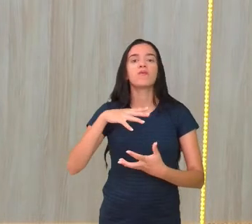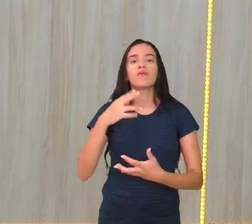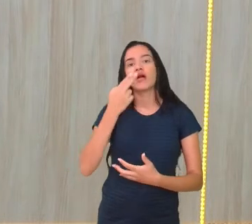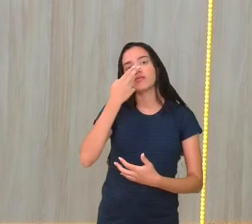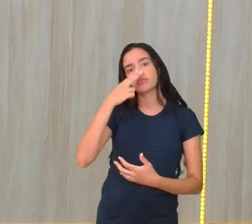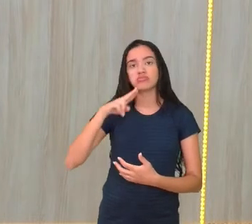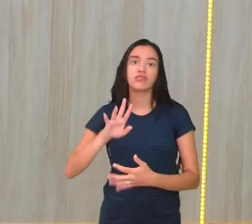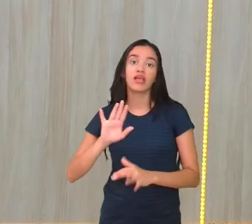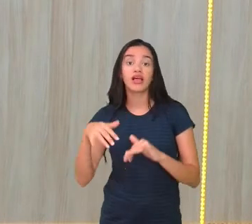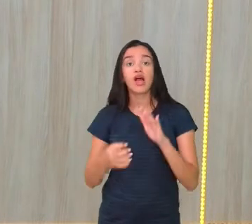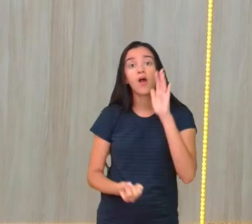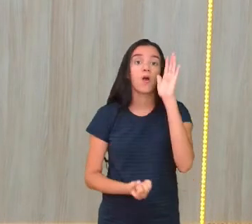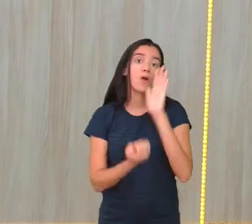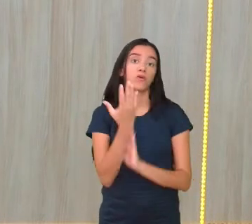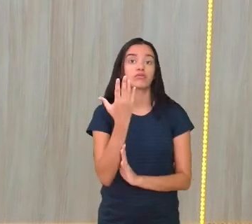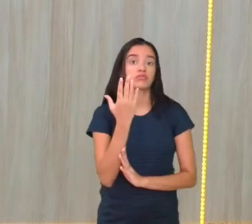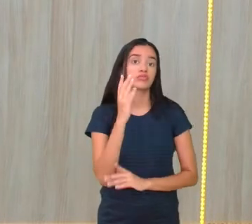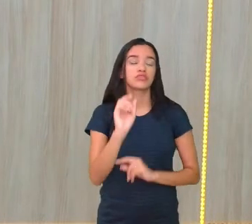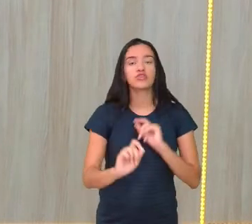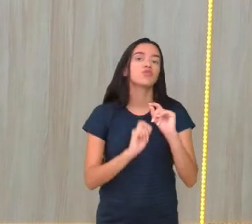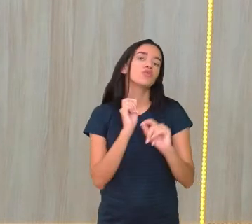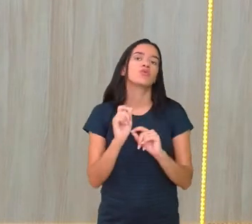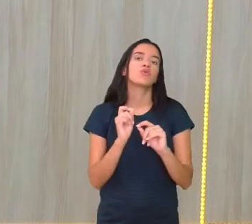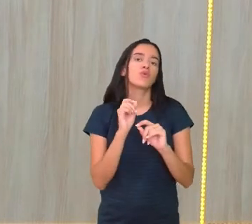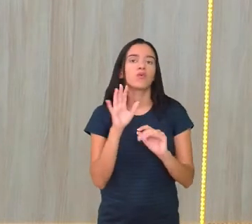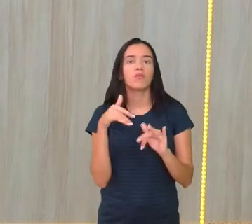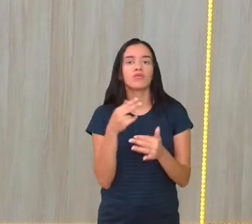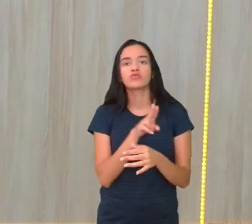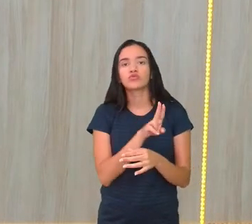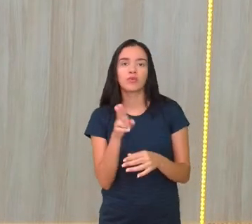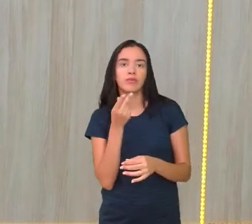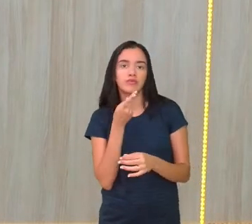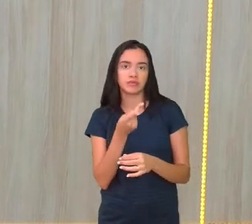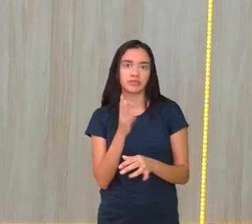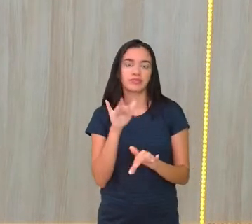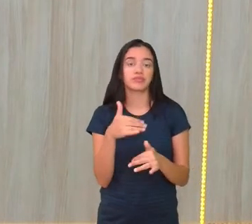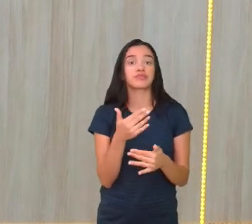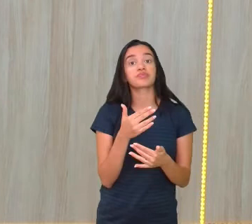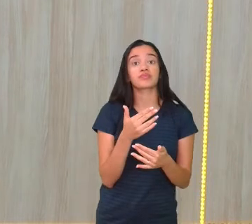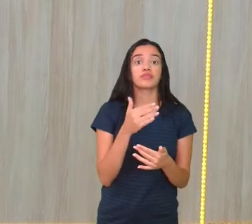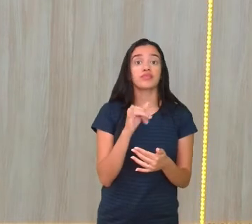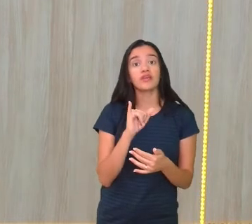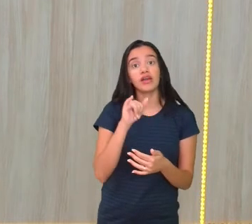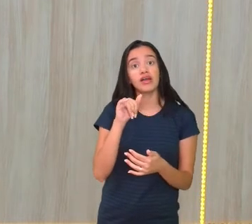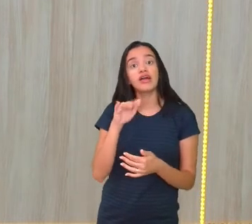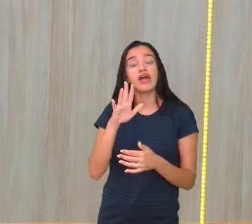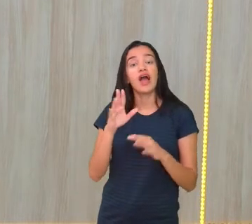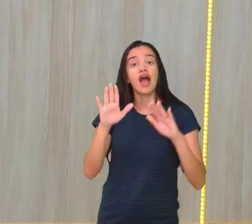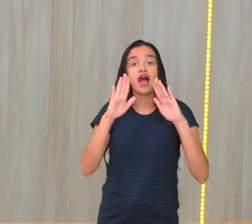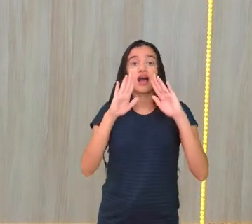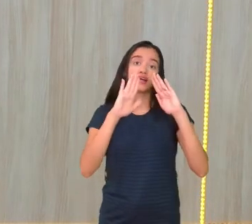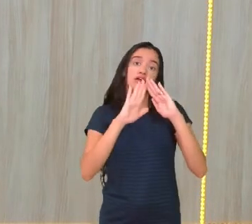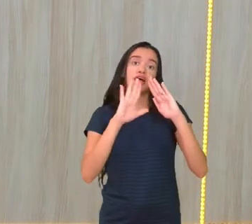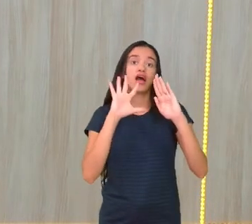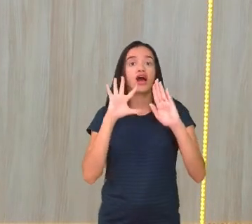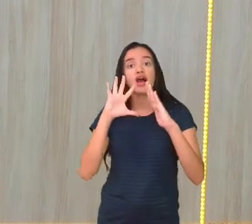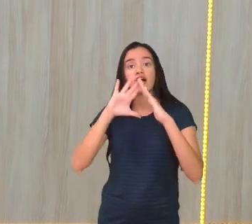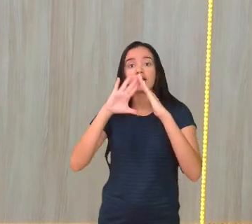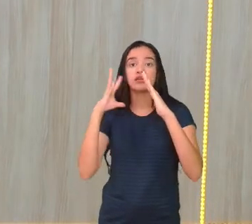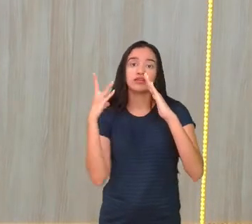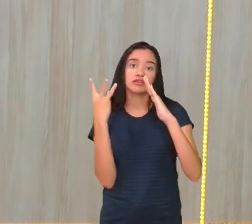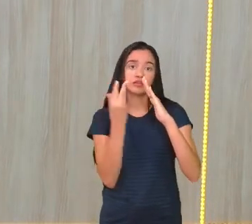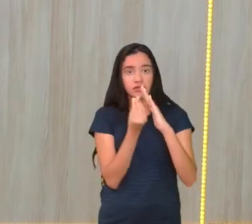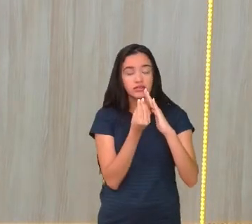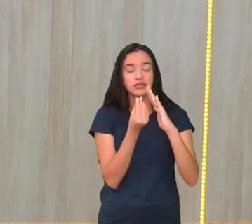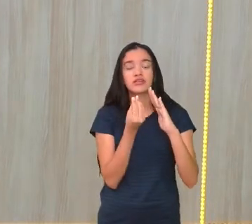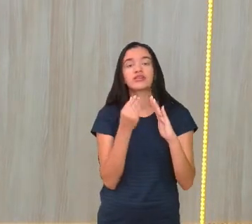ela vai dar origem, né, como o nome já diz, às chamadas igrejas cristãs protestantes, dividindo ali a